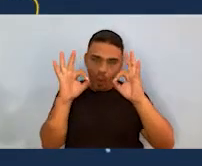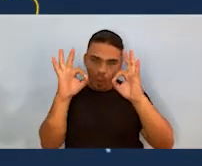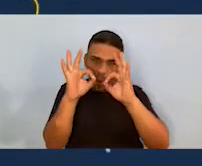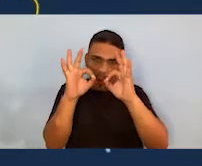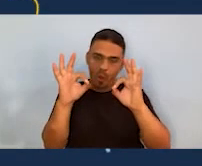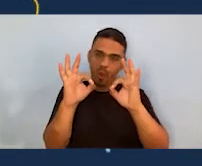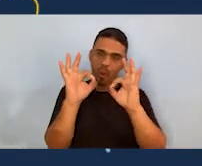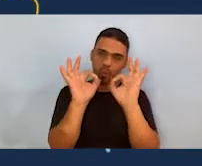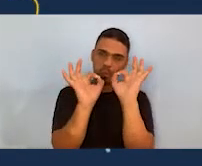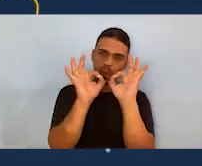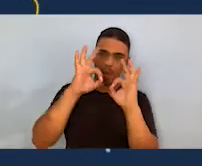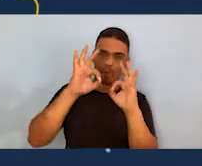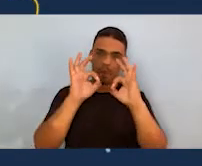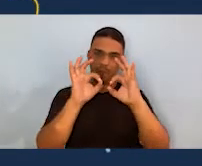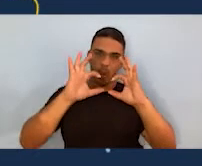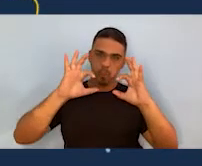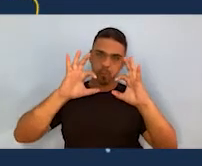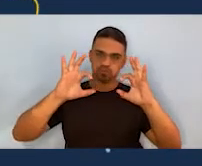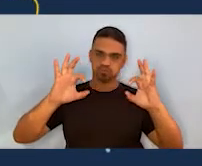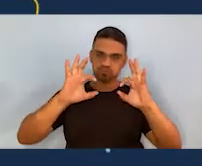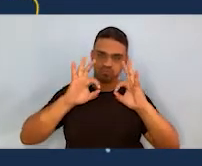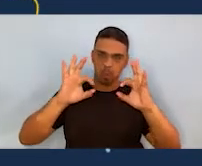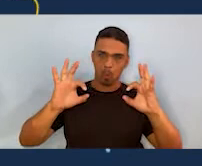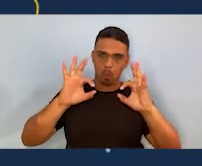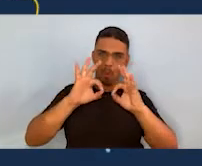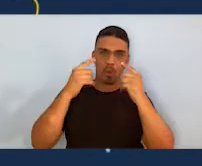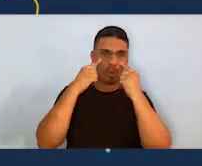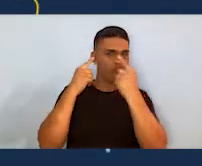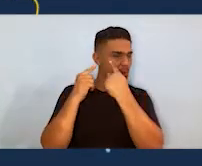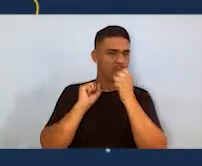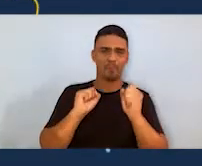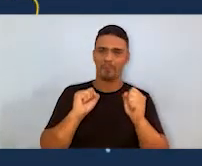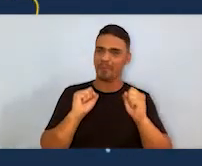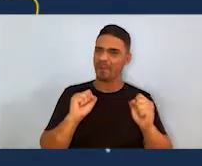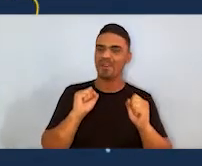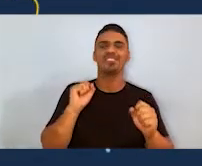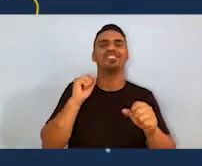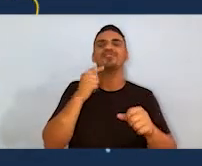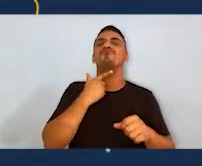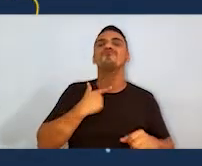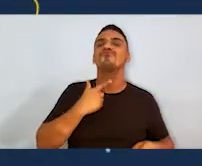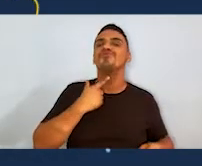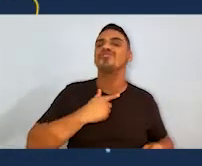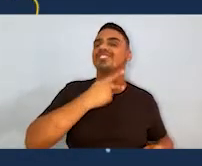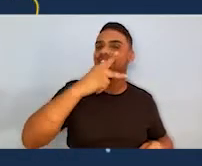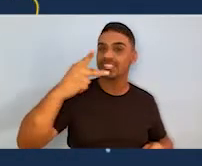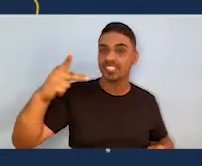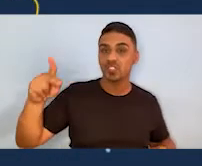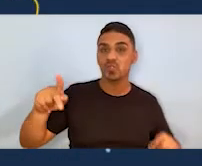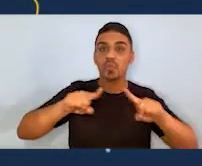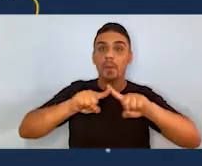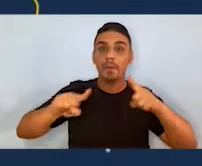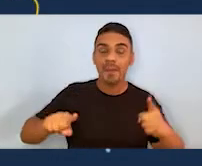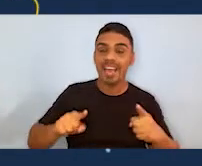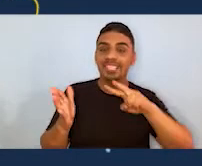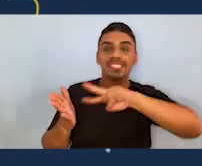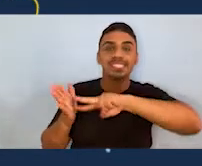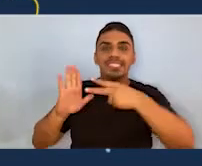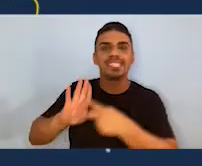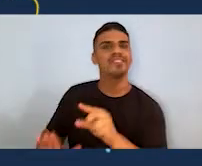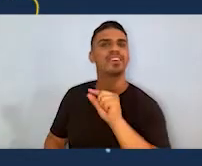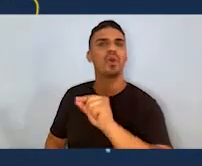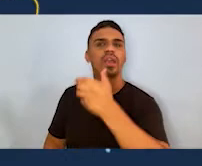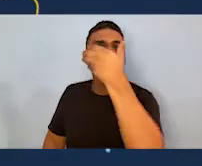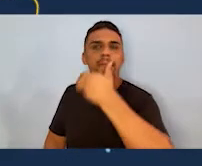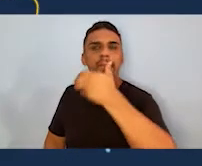se for alguém que já sabe desenhar, vocês não precisam fazer exatamente do jeito que eu fiz, mas aos pouquinhos pensar o que é aquela maçãzinha para vocês, né? Eu